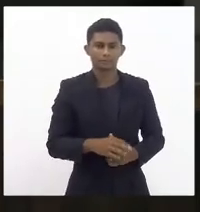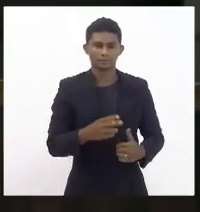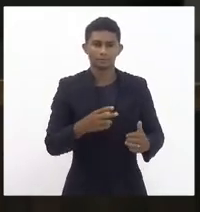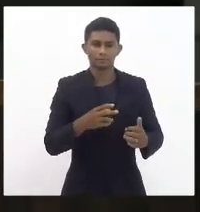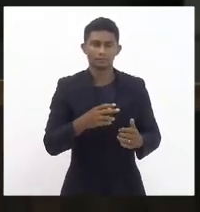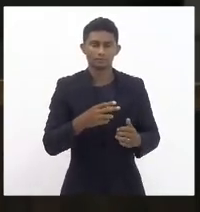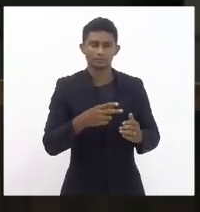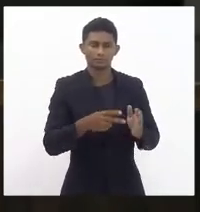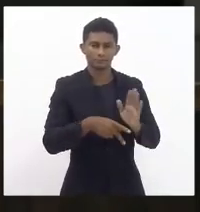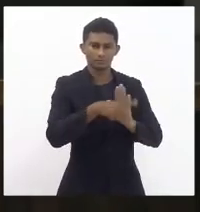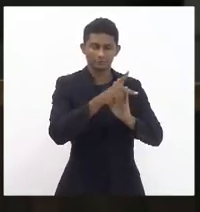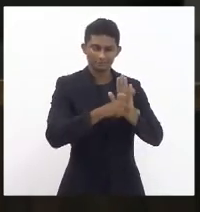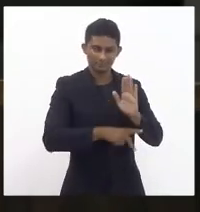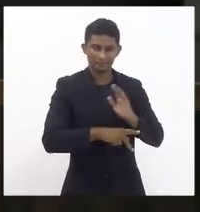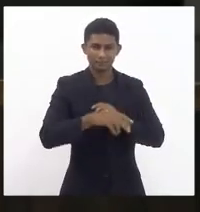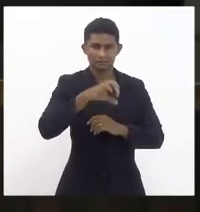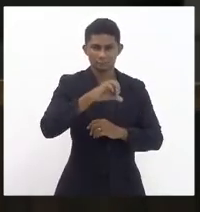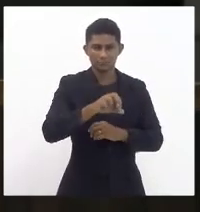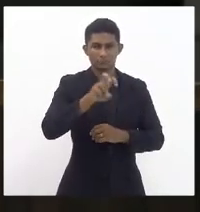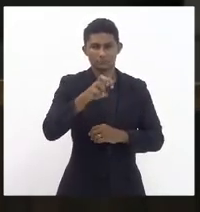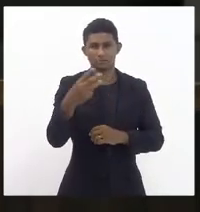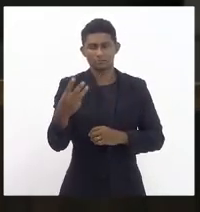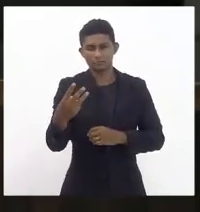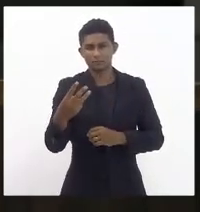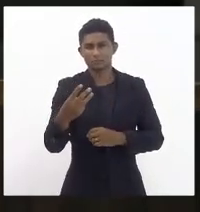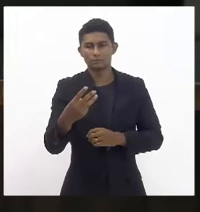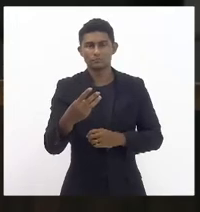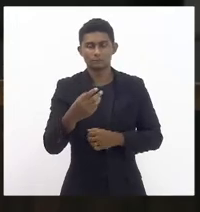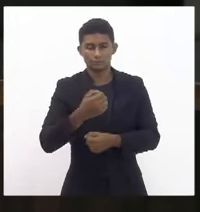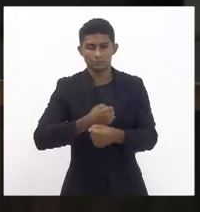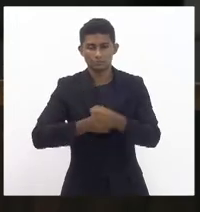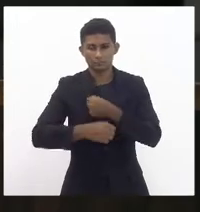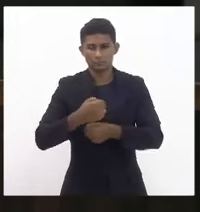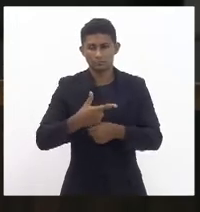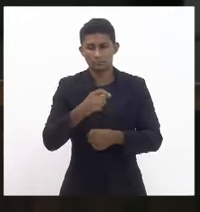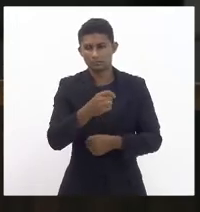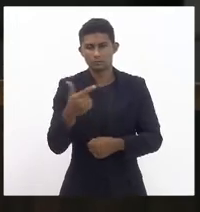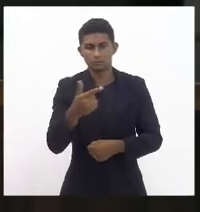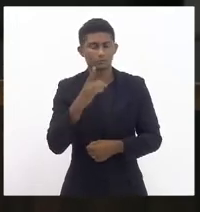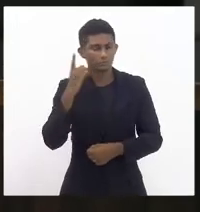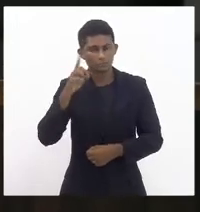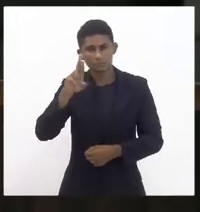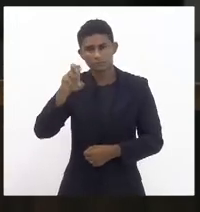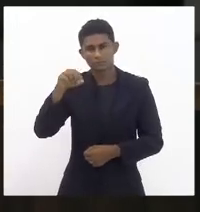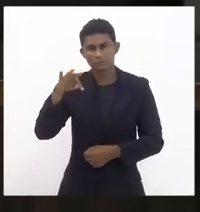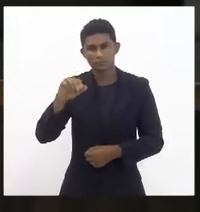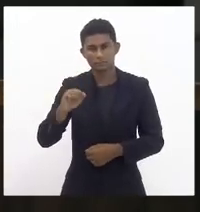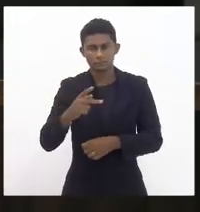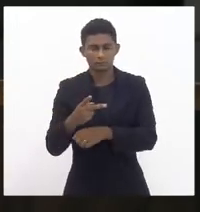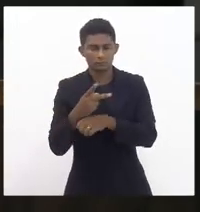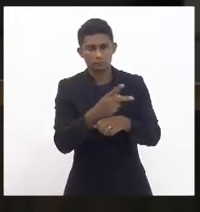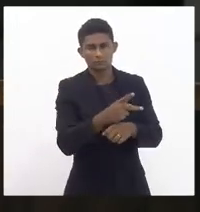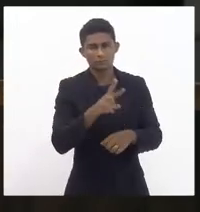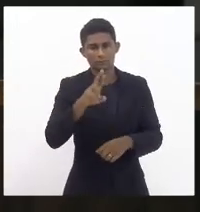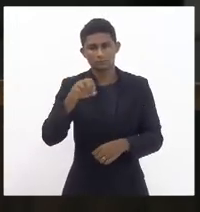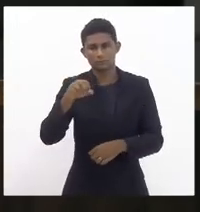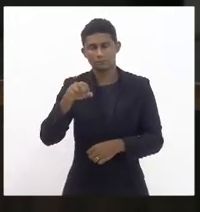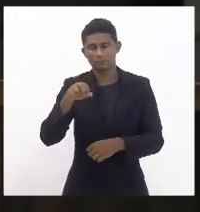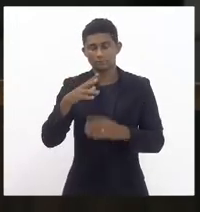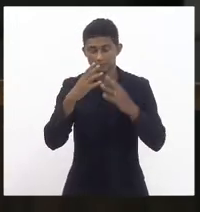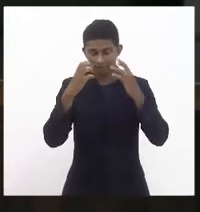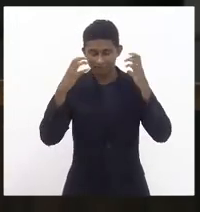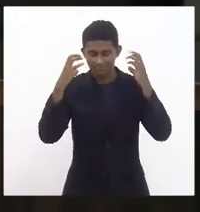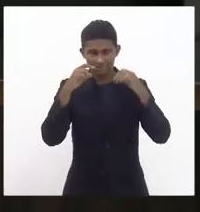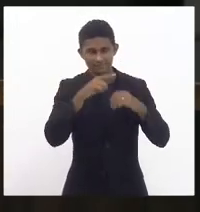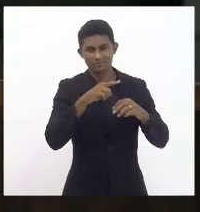projeto de resolução 953 de 22 de autoria da deputada Renata concede prêmio Mariele a ONG redes da Maré